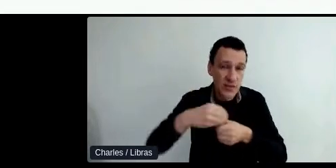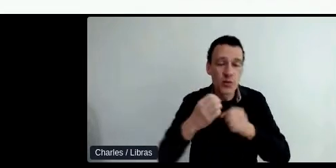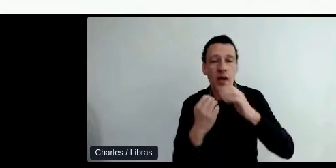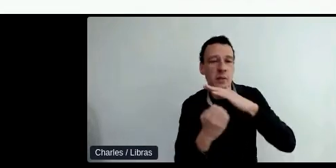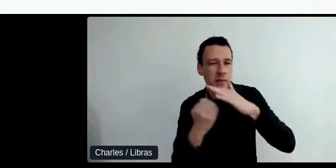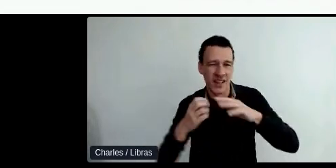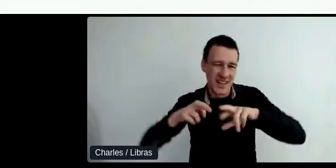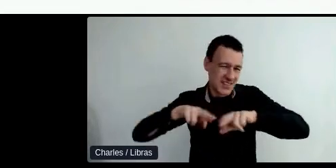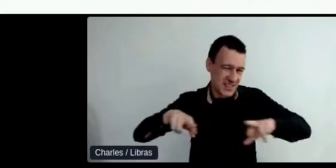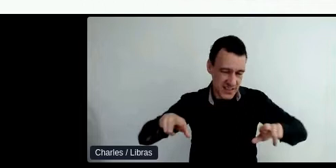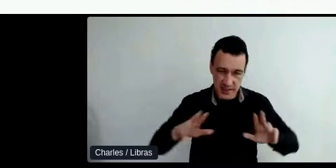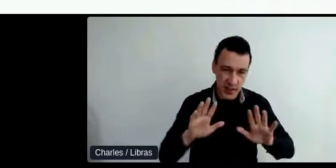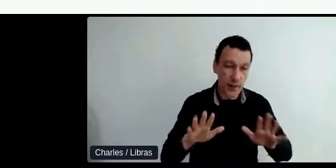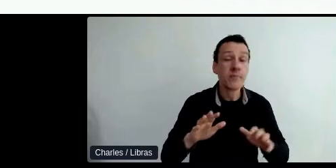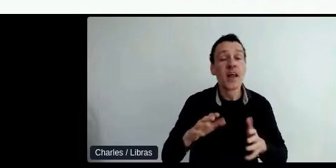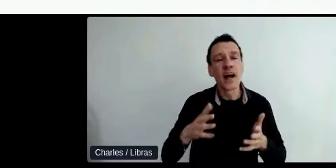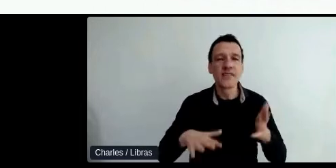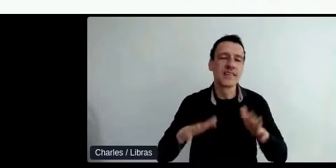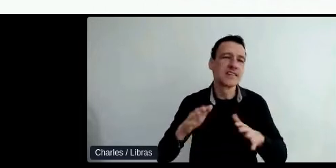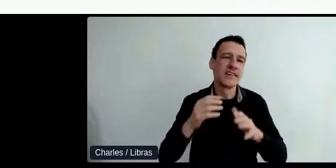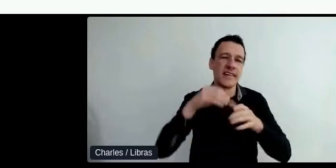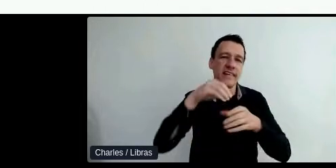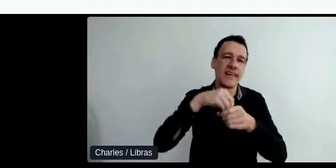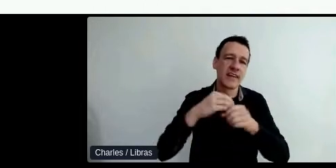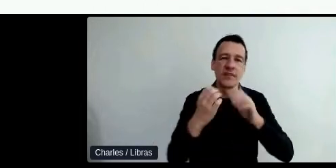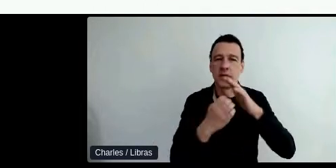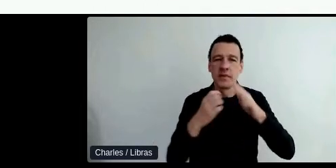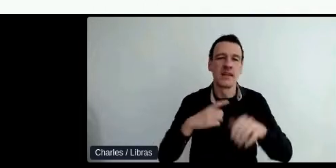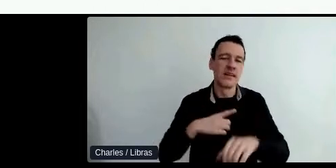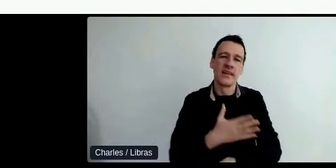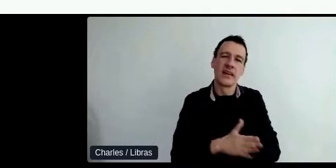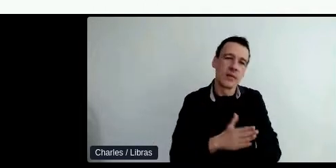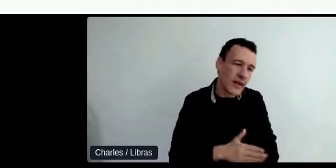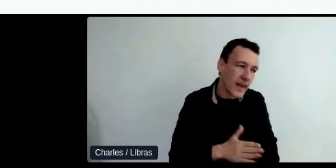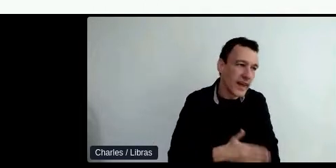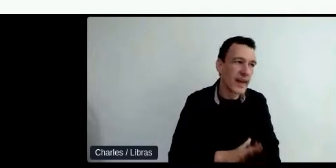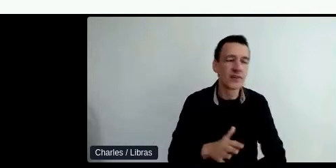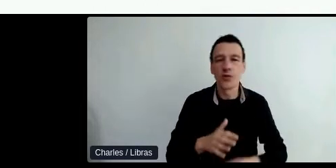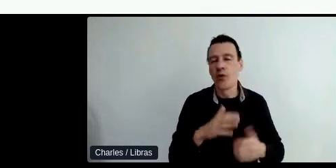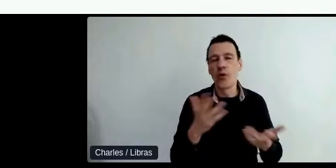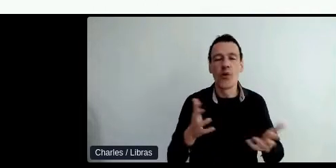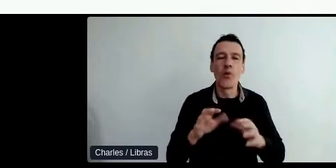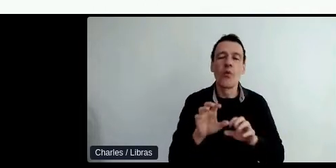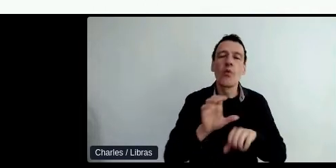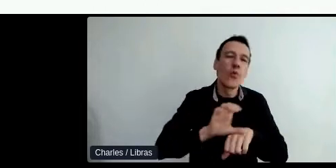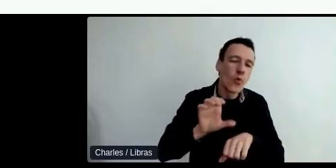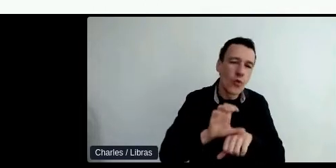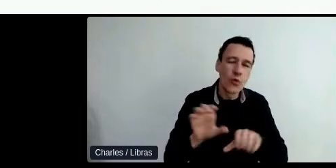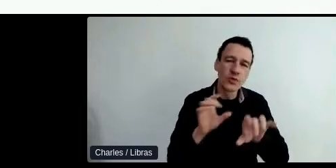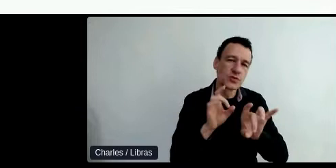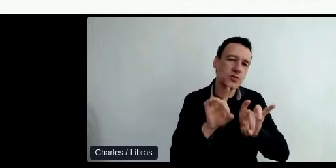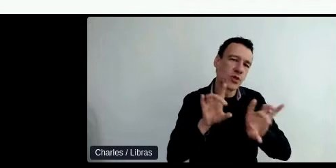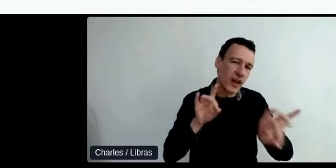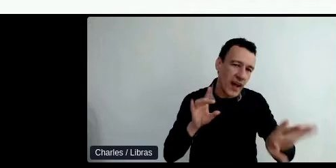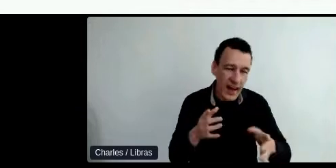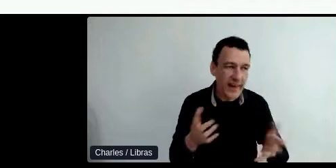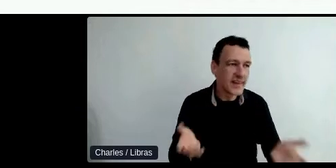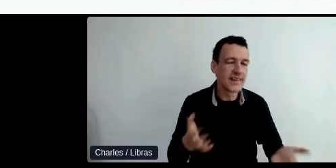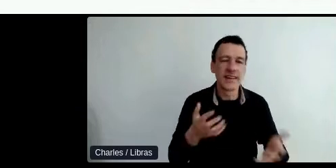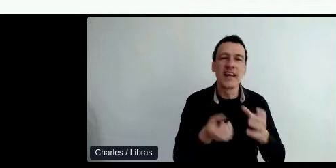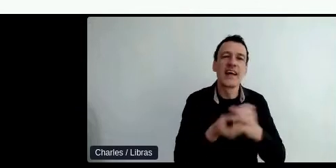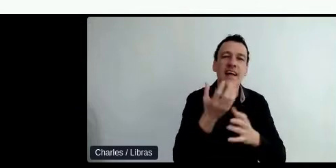é essa parte de treinamento, de capacitação online, produção de conteúdo,